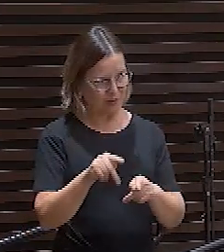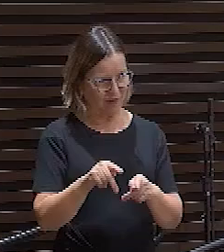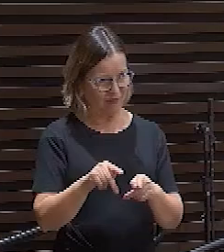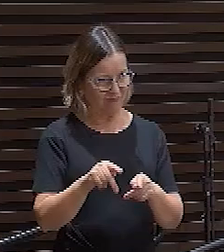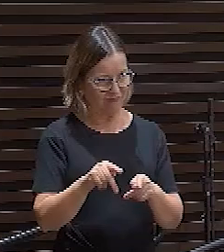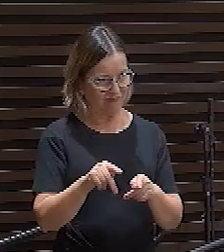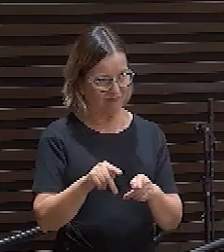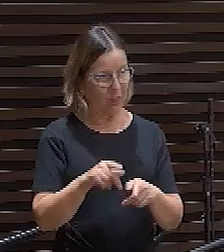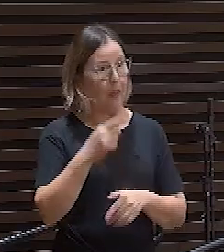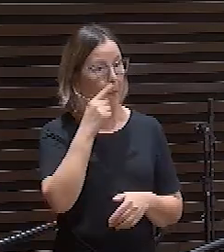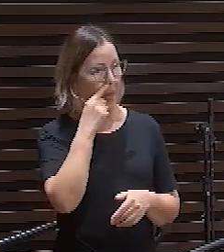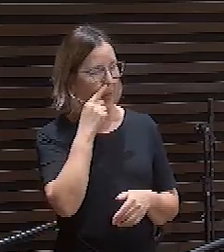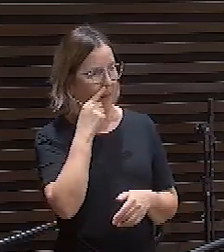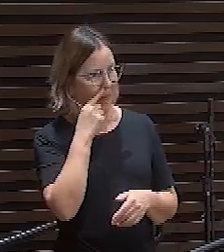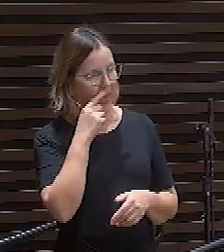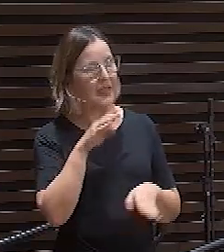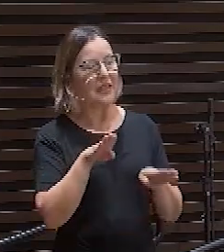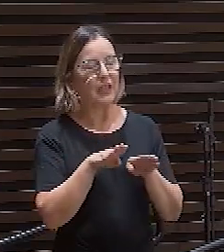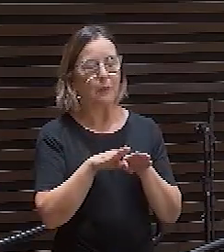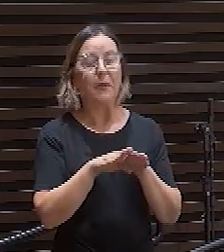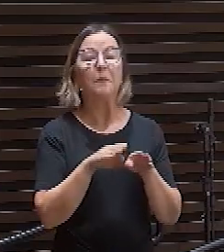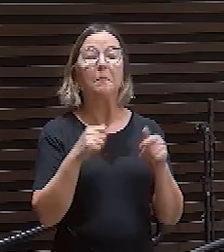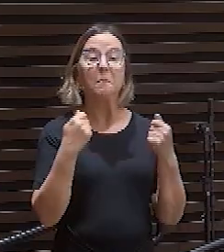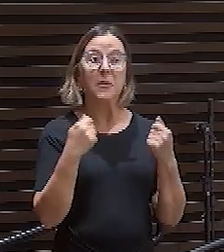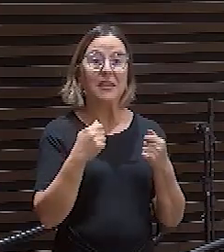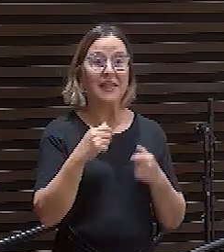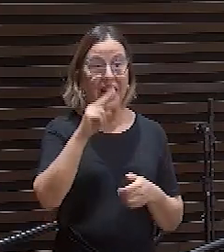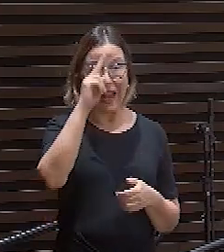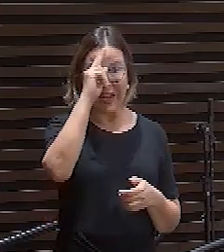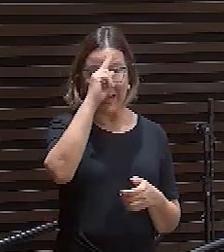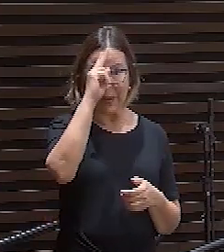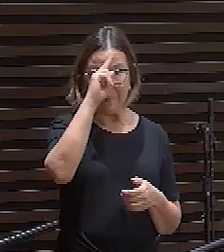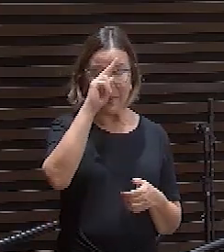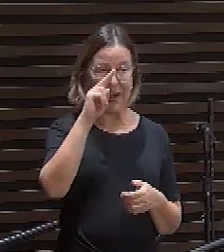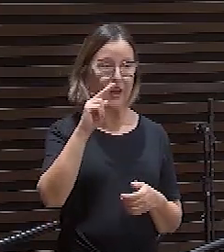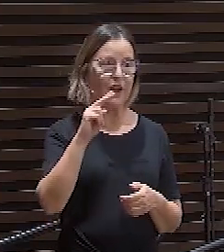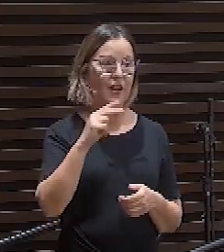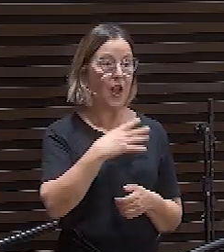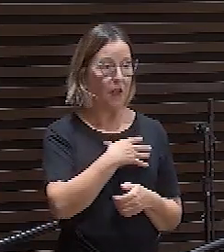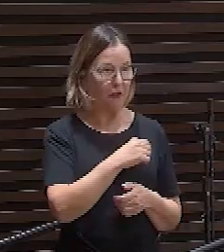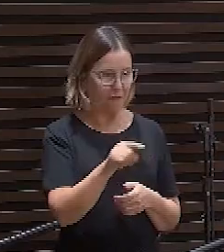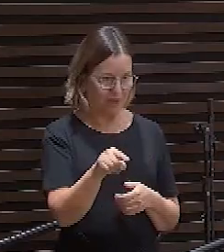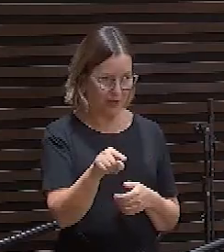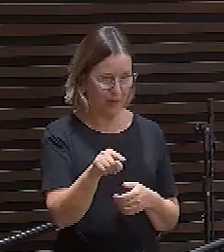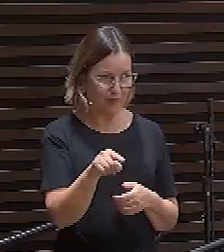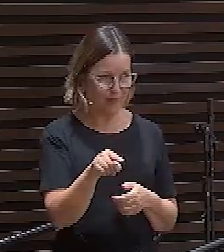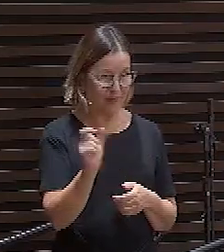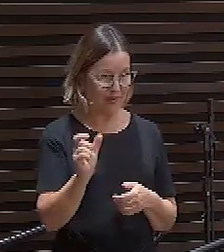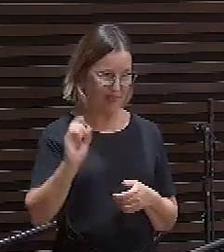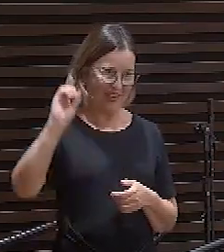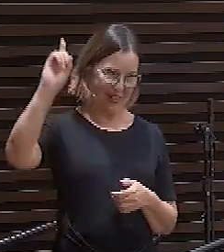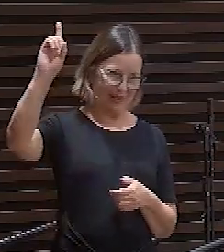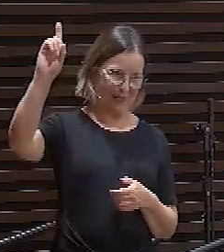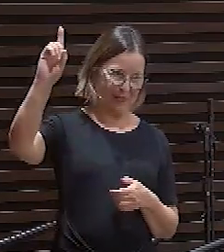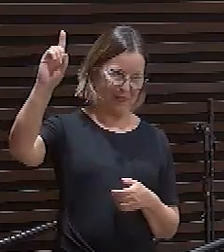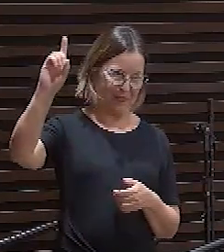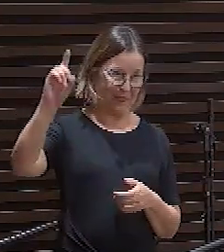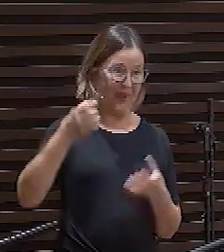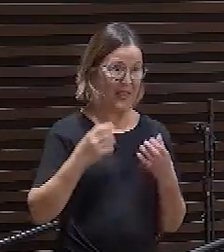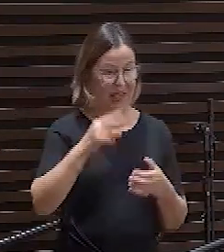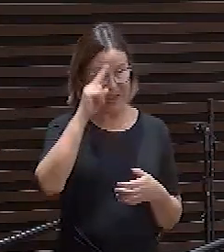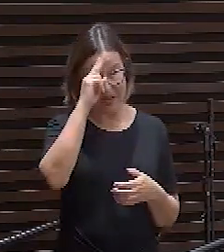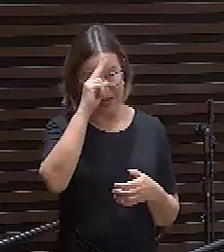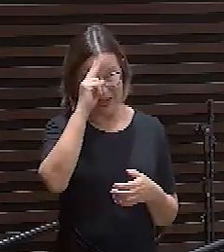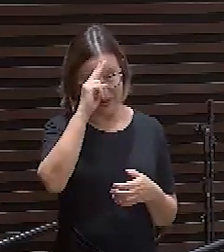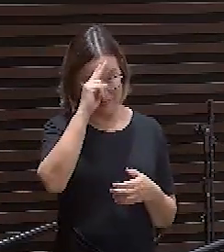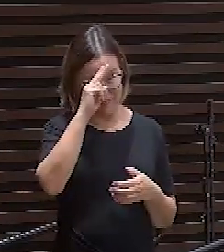filho. Filho, eu quero te lembrar quem você é. Eu quero te lembrar aqui na nossa casa quais são os princípios